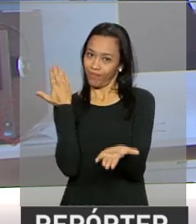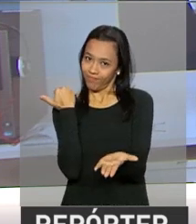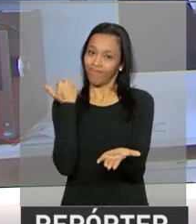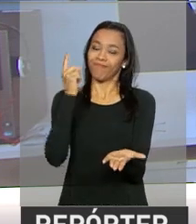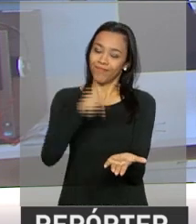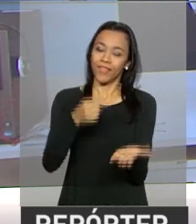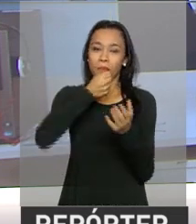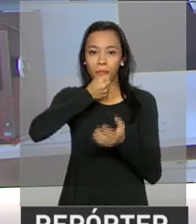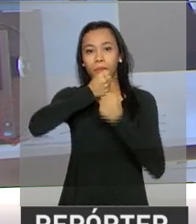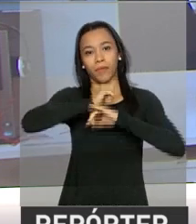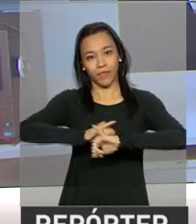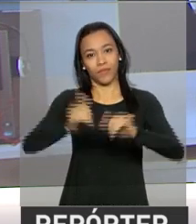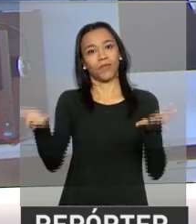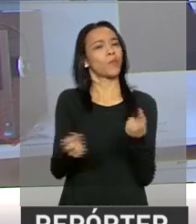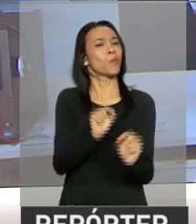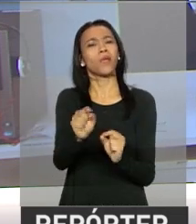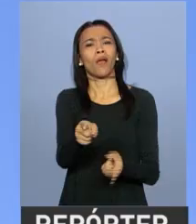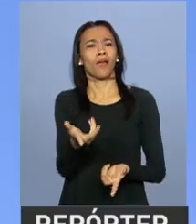repórter Natália Mello mostra pra gente qual é.